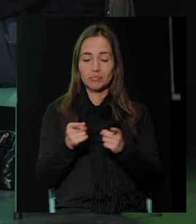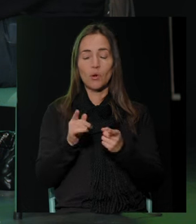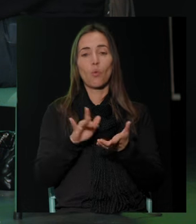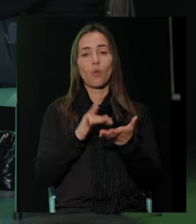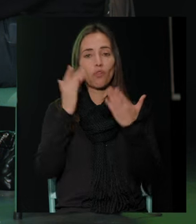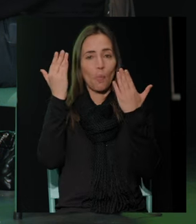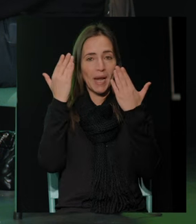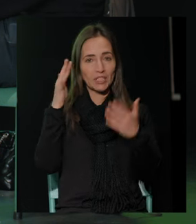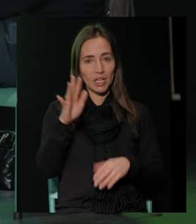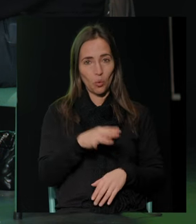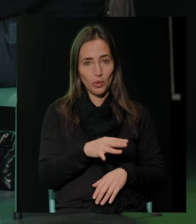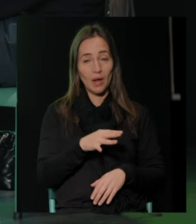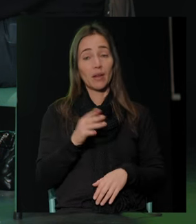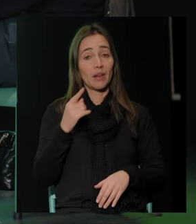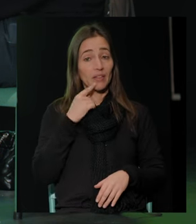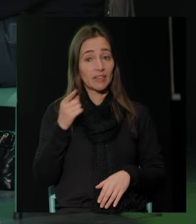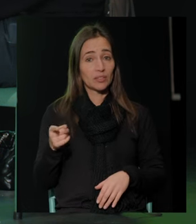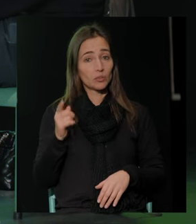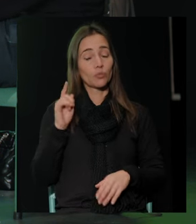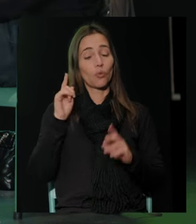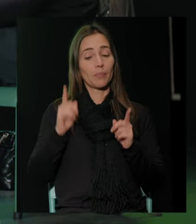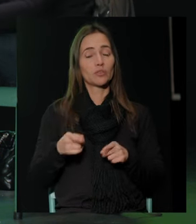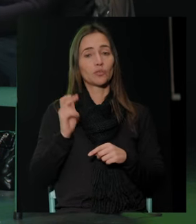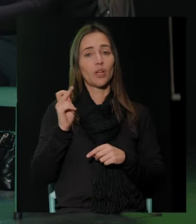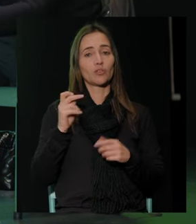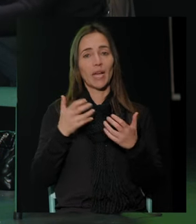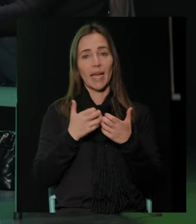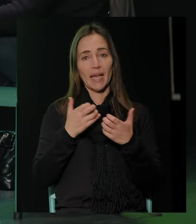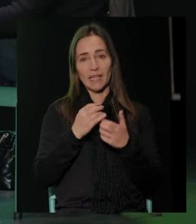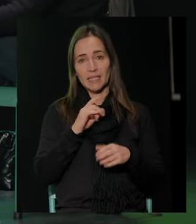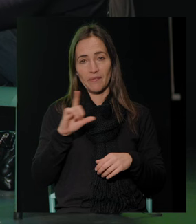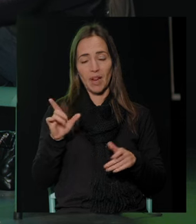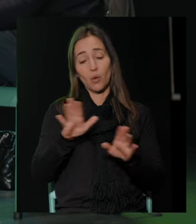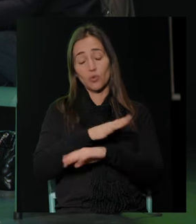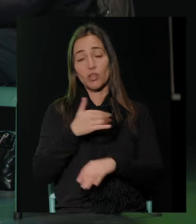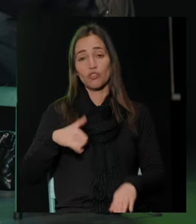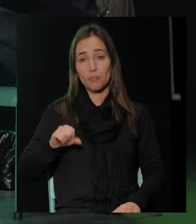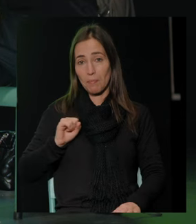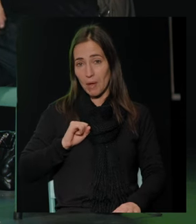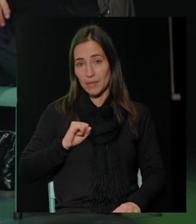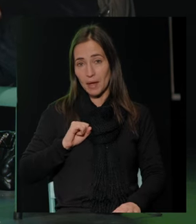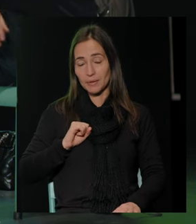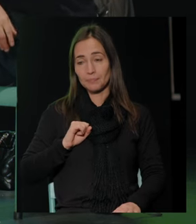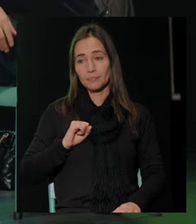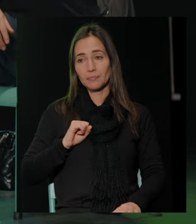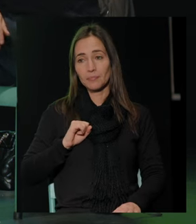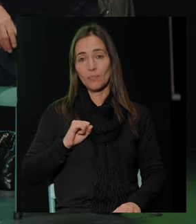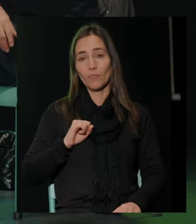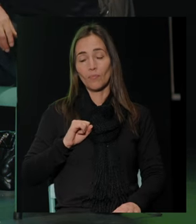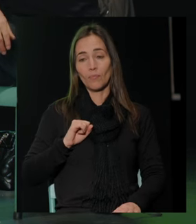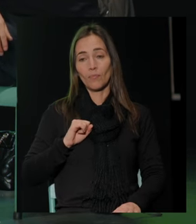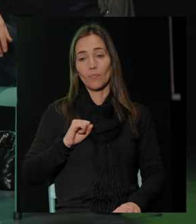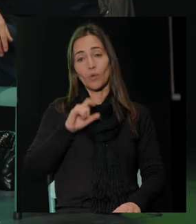de homenagem à Catalunha, mas onde ele diz isso, nos primeiros anos da Guerra Civil de Espanha, ou da Revolução de Espanha, como chamava o campo pelo qual